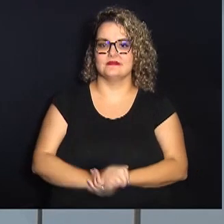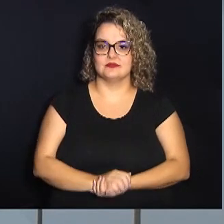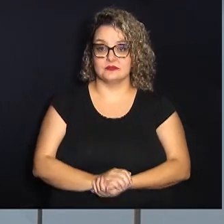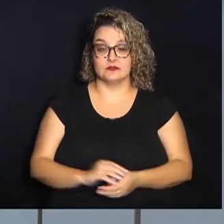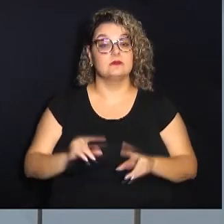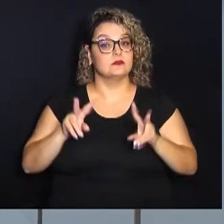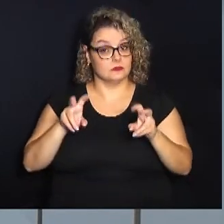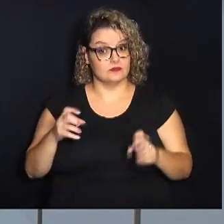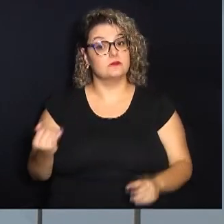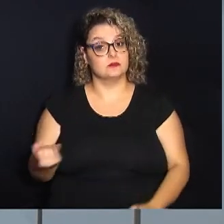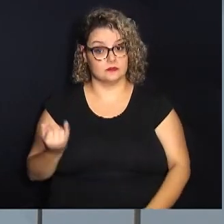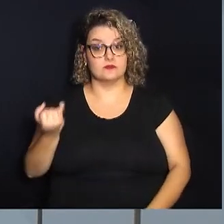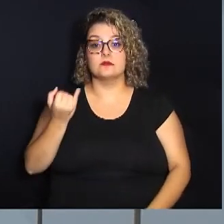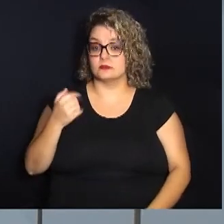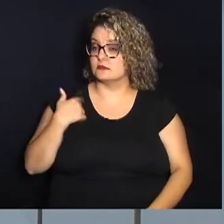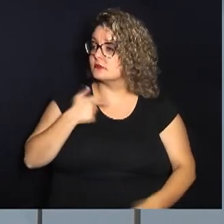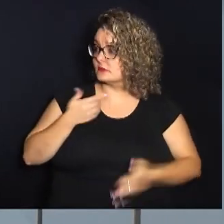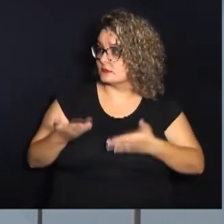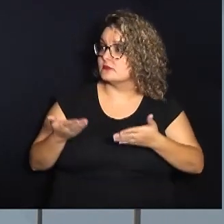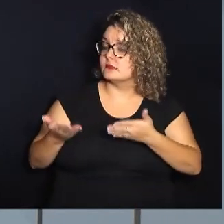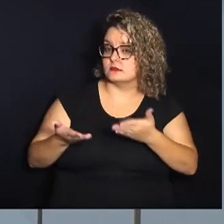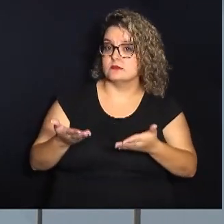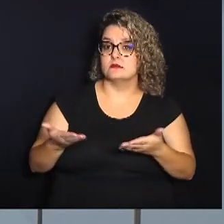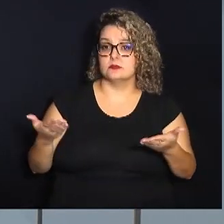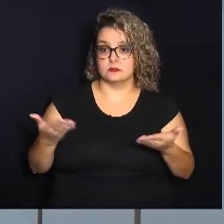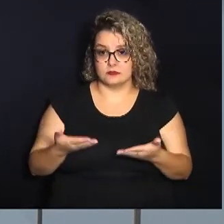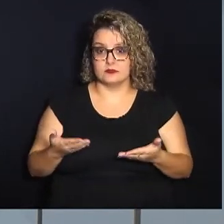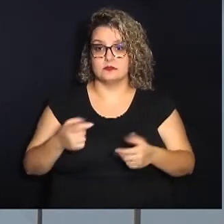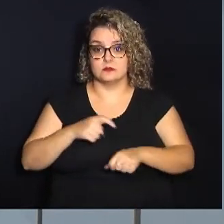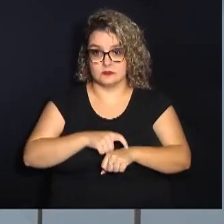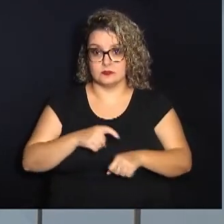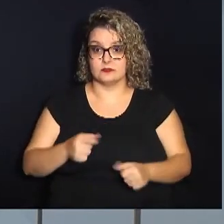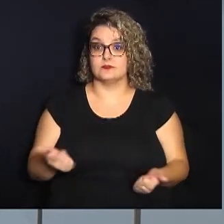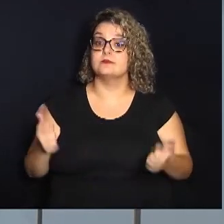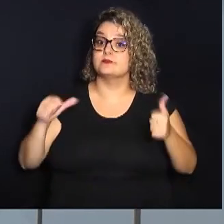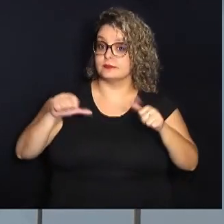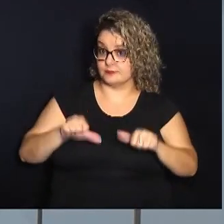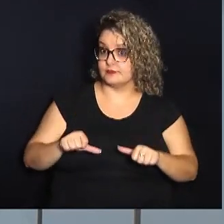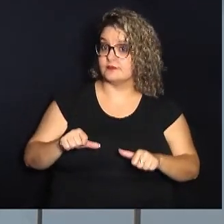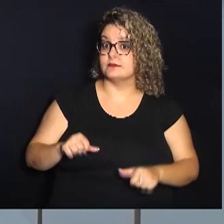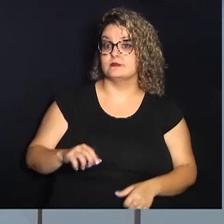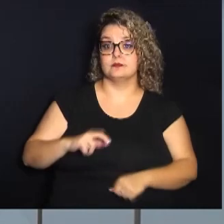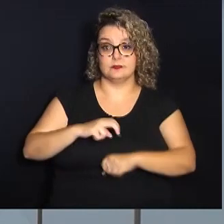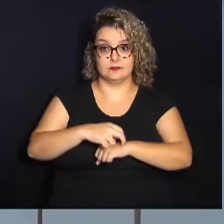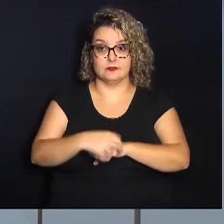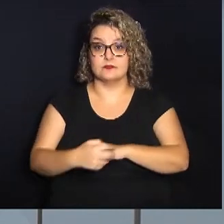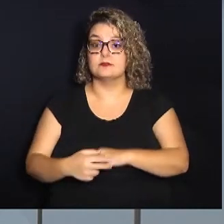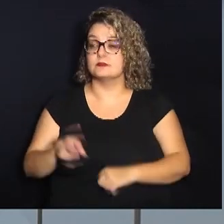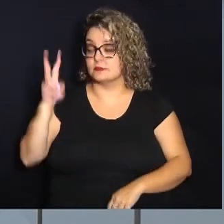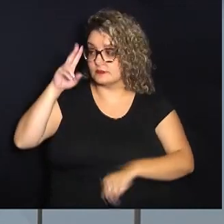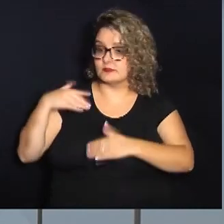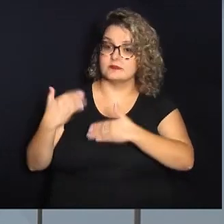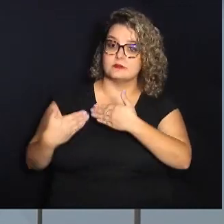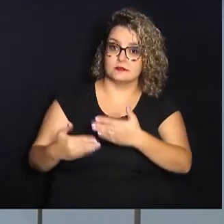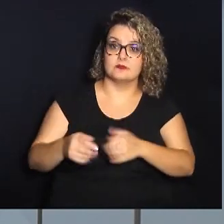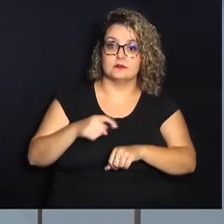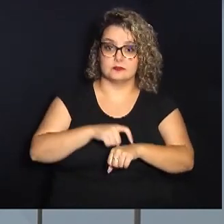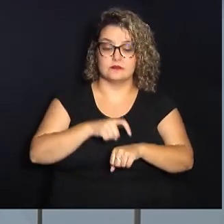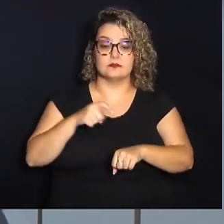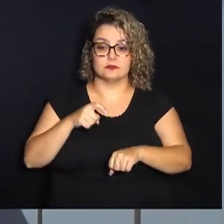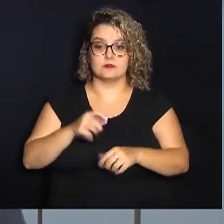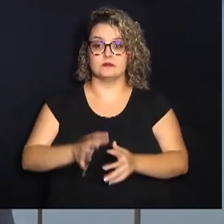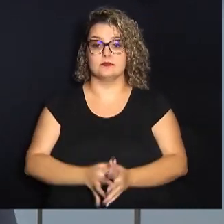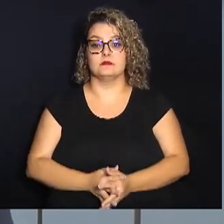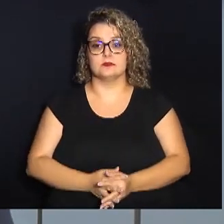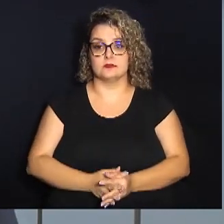muito importante para a gente tratar, eu acho que agora é um período crítico, inclusive para a dengue. Historicamente a gente sabe que esse é o período onde a gente tem o